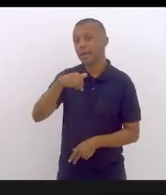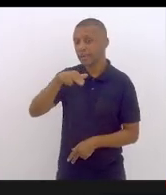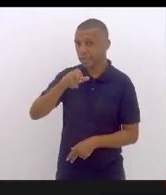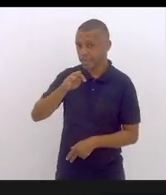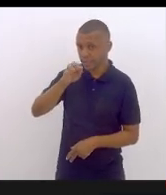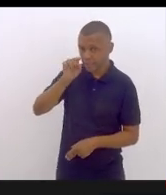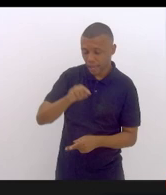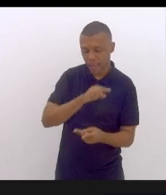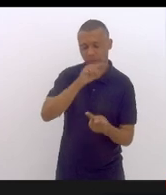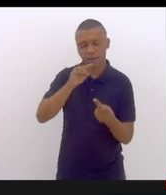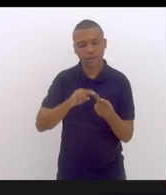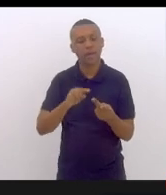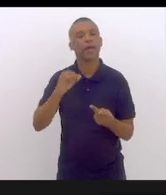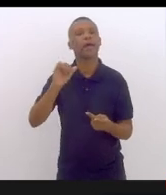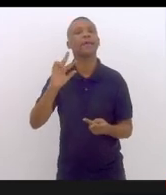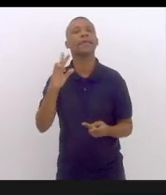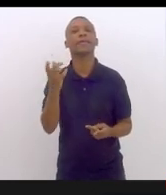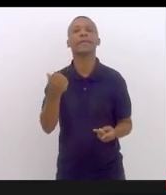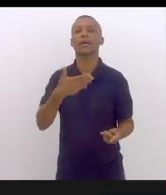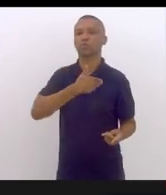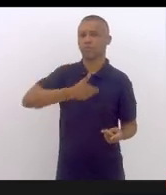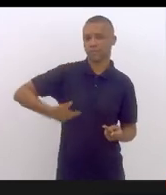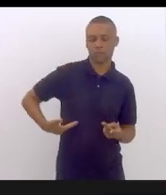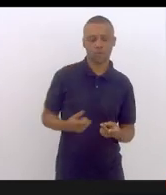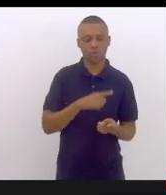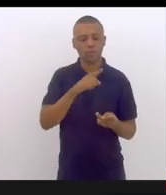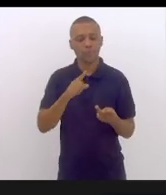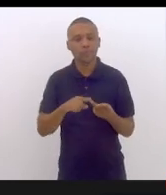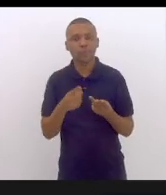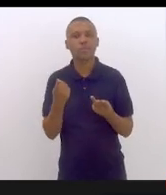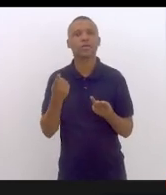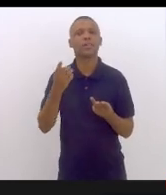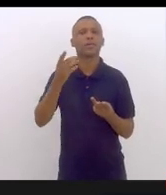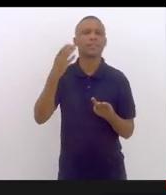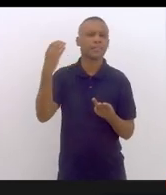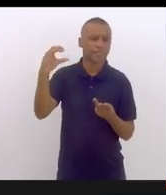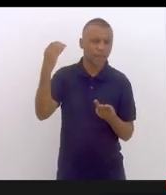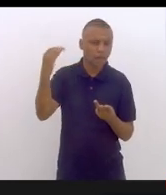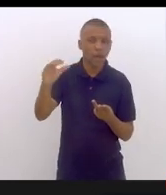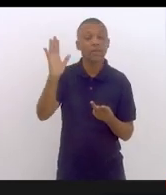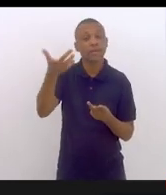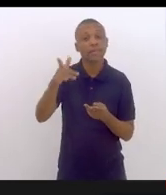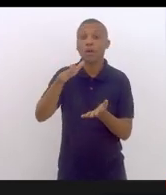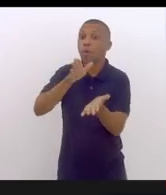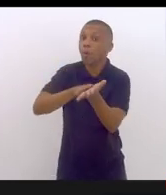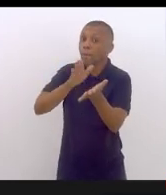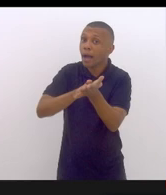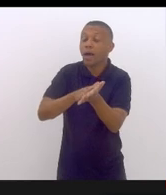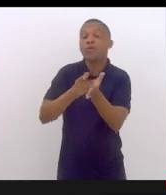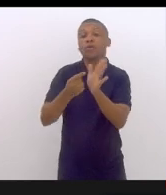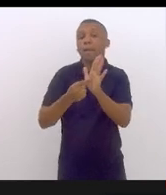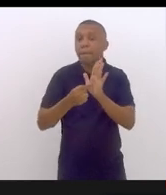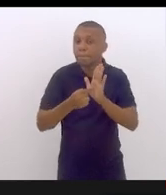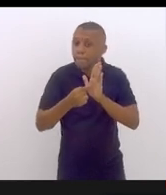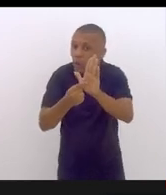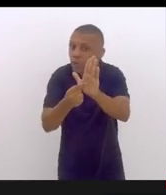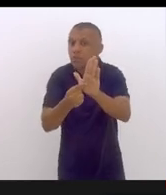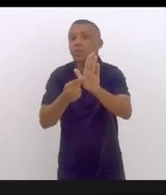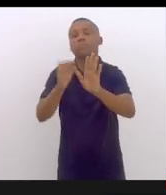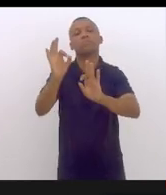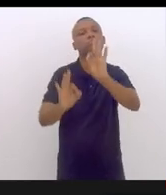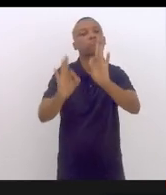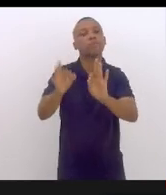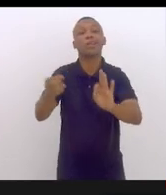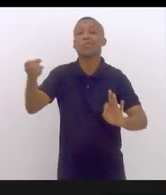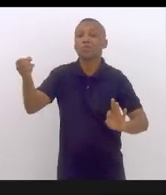de Niterói tem cobrado já um plano emergencial para essa janela que vai se abrir entre o fim do atual contrato e a